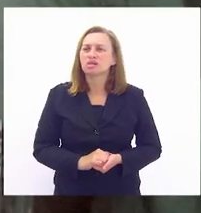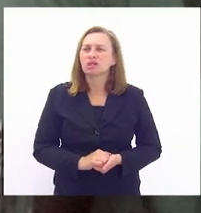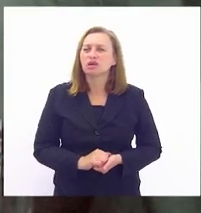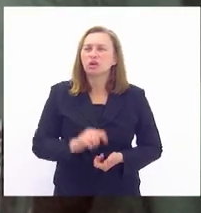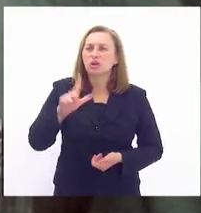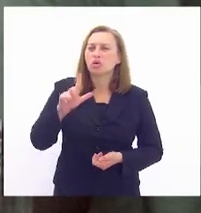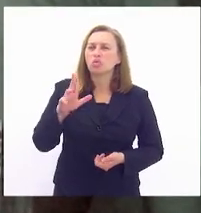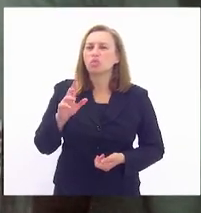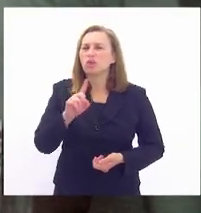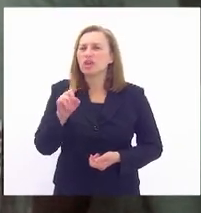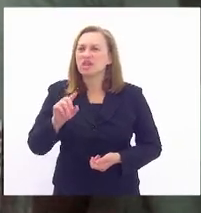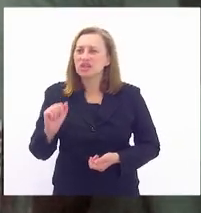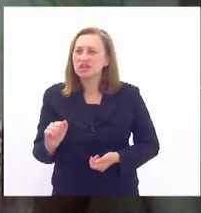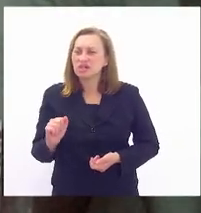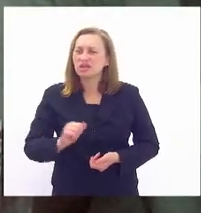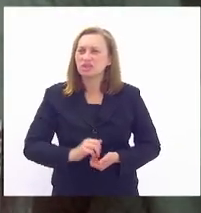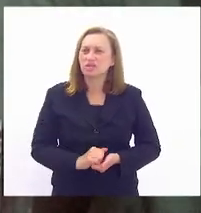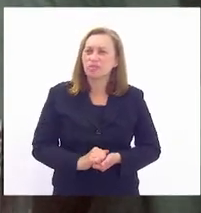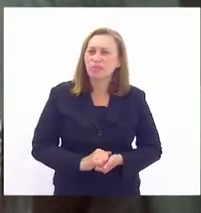Luísa Barreto Costa,